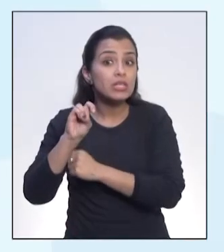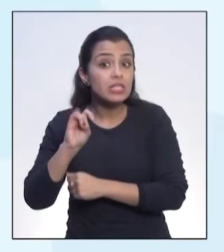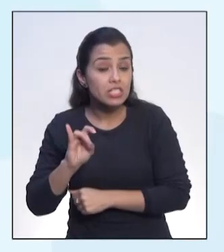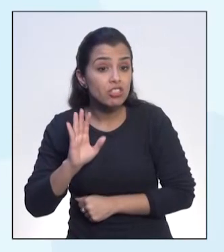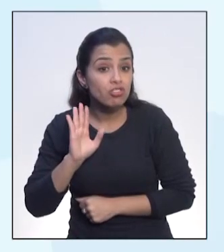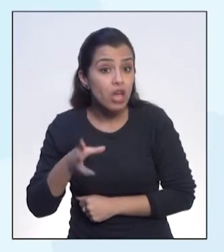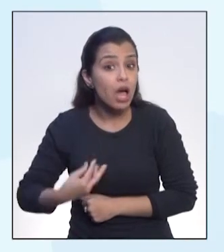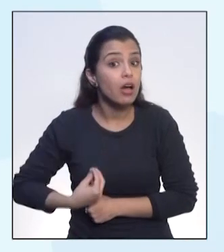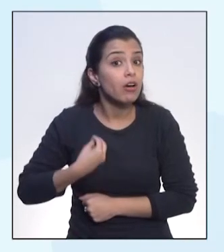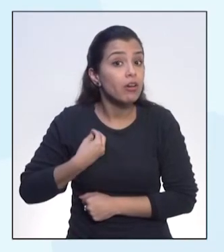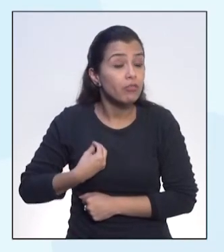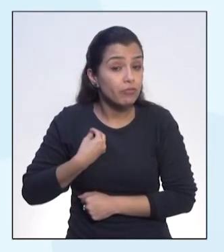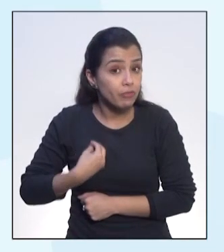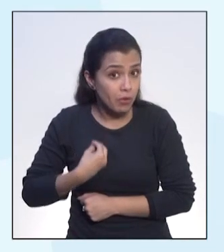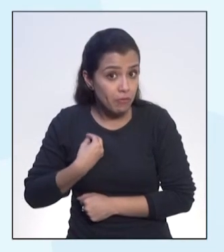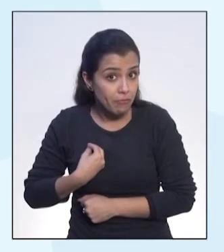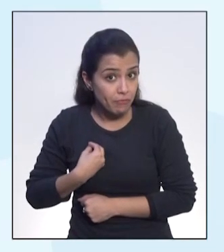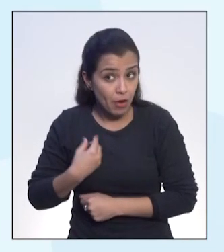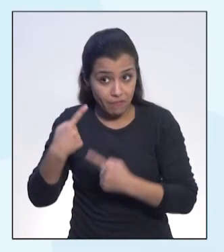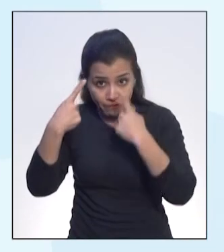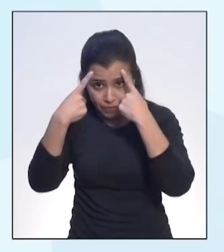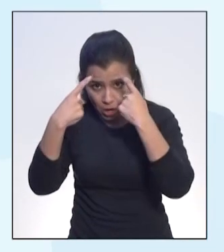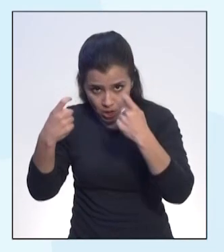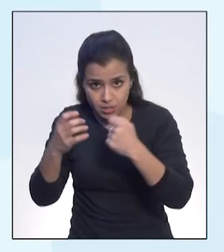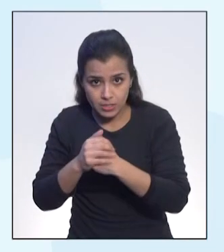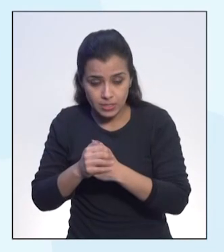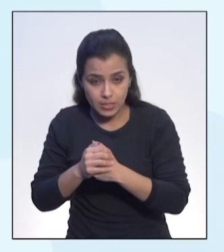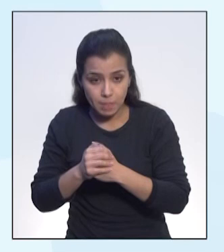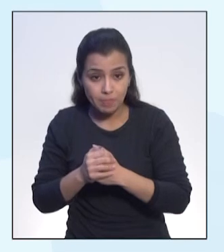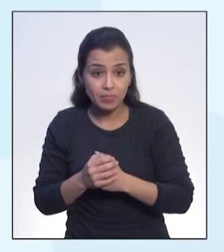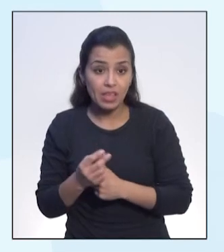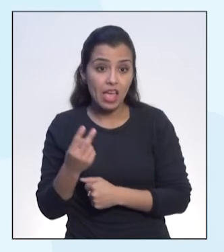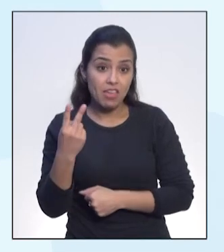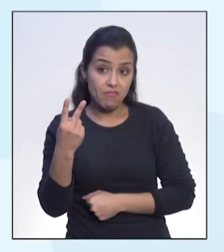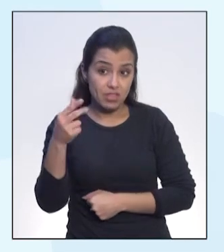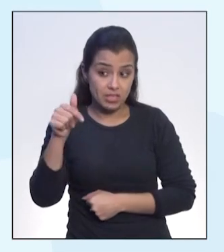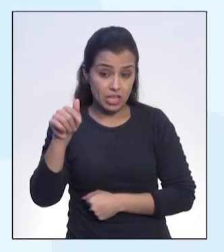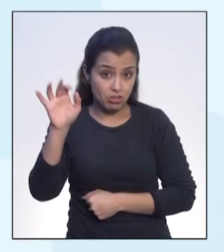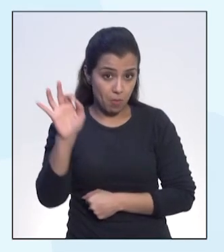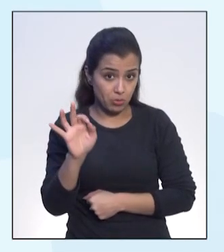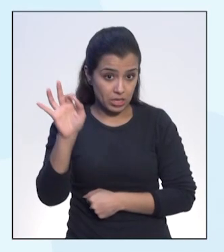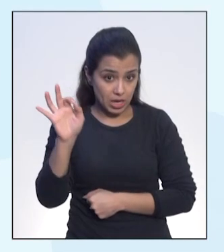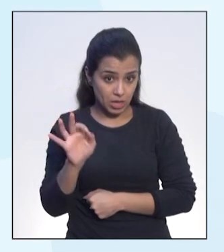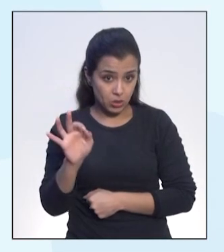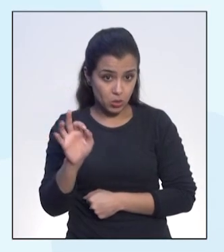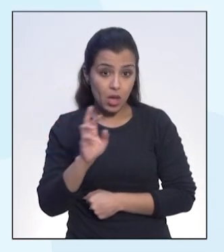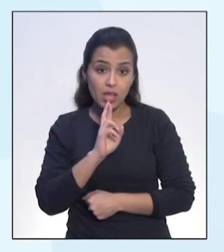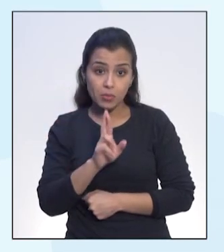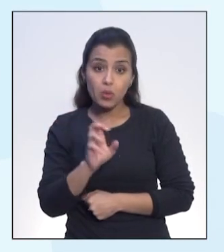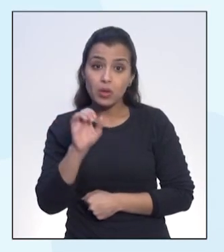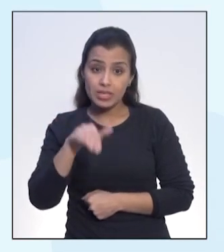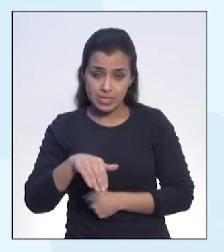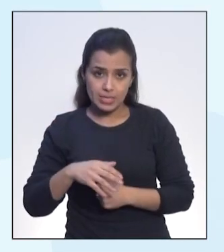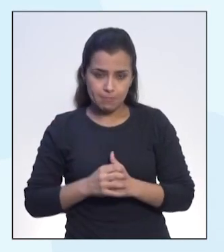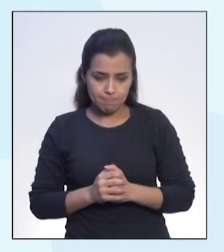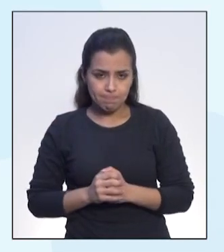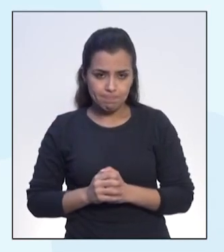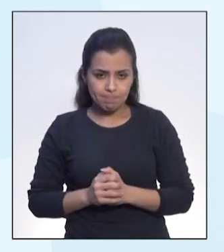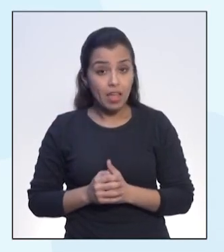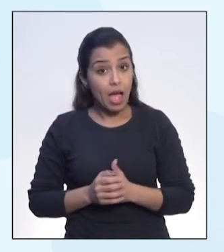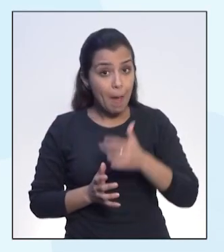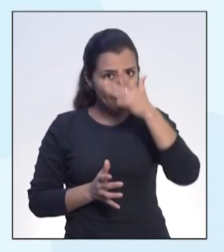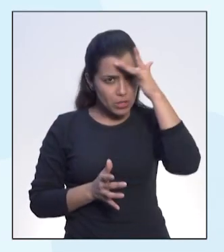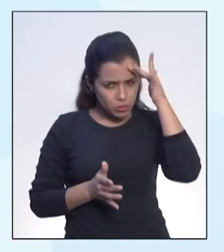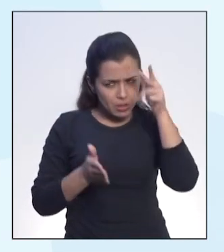mulher tinha sofrido violência. E essas mulheres, 27% disseram que sim. E aí, os pesquisadores,